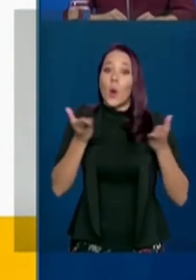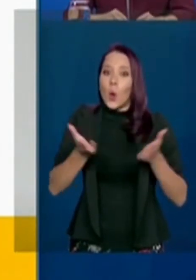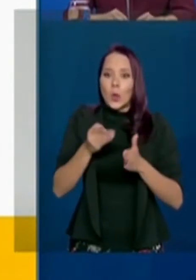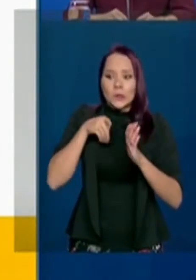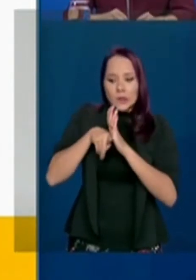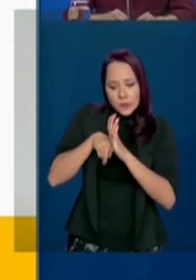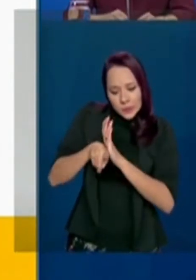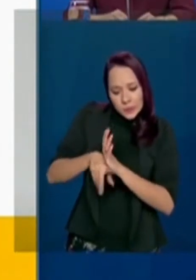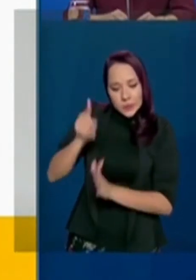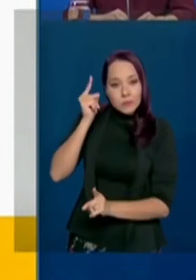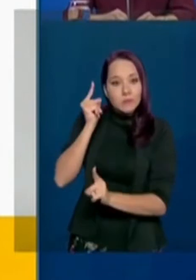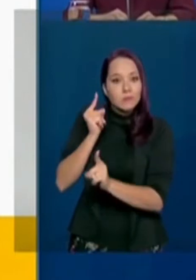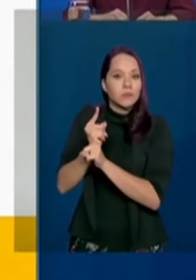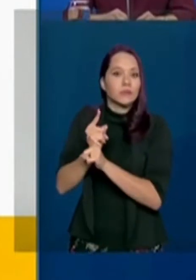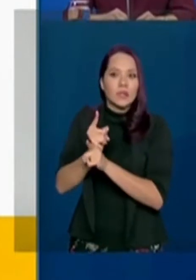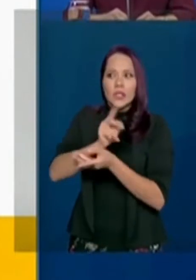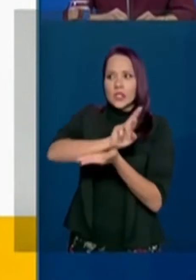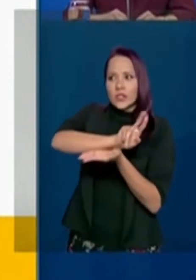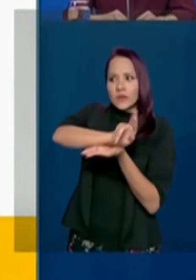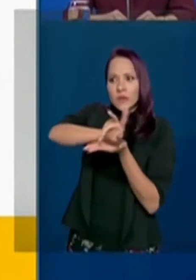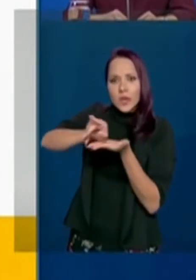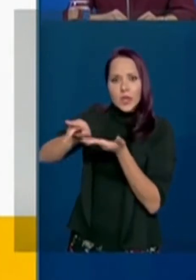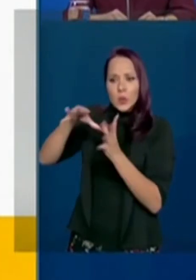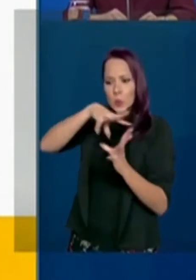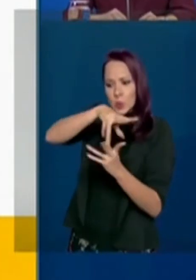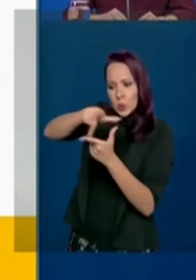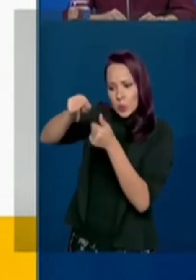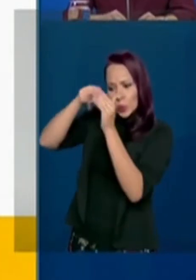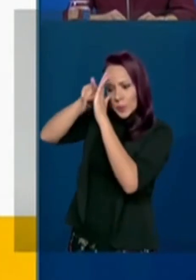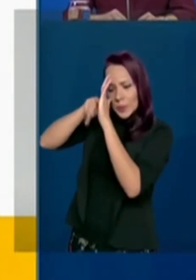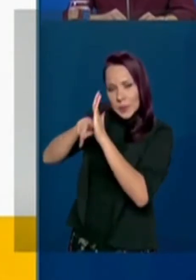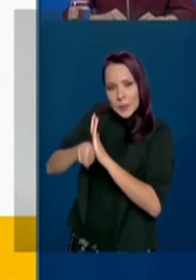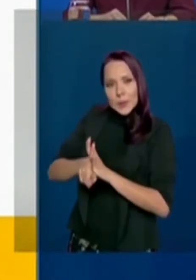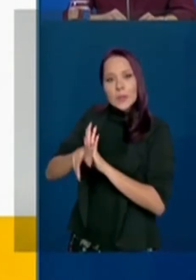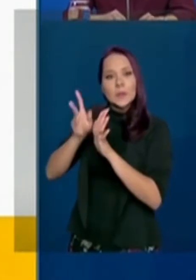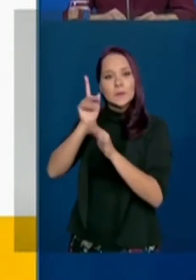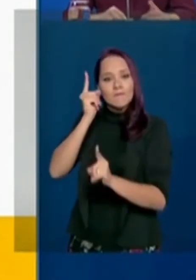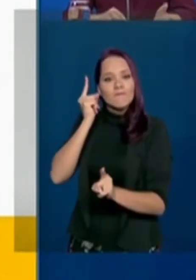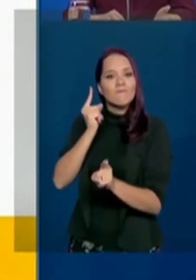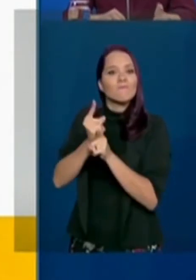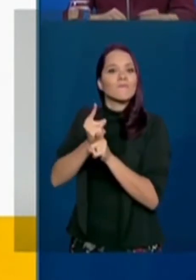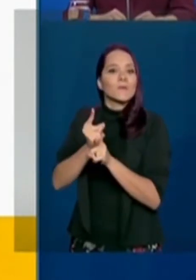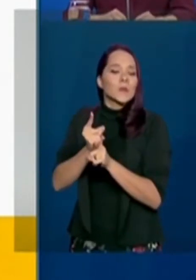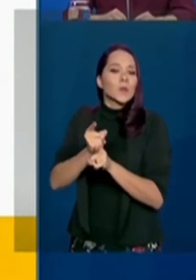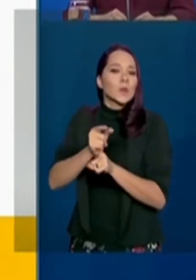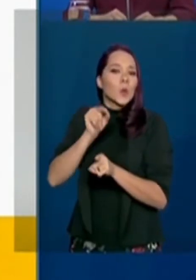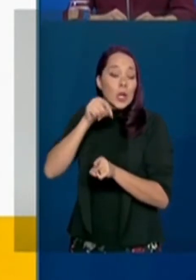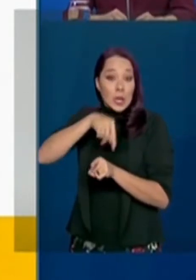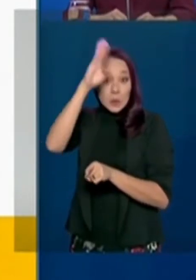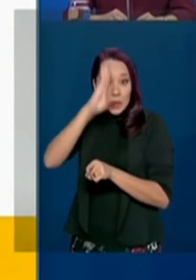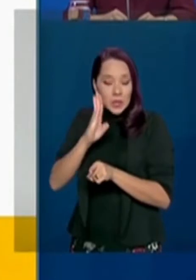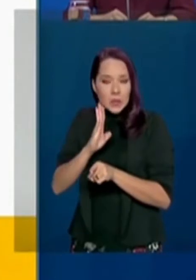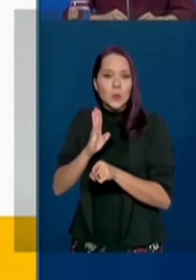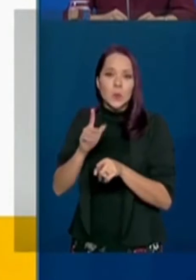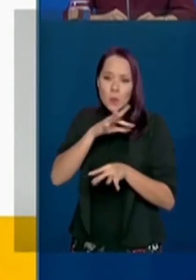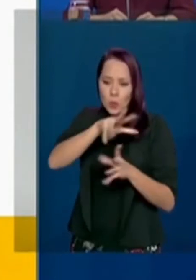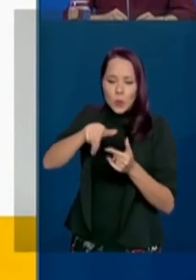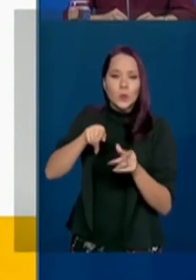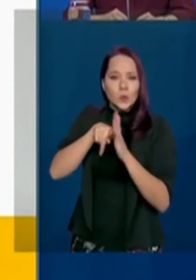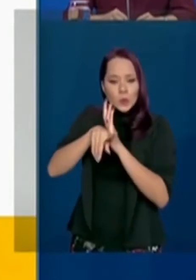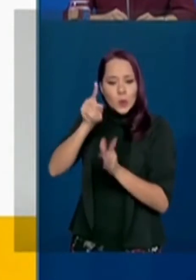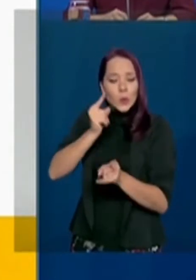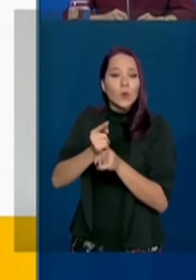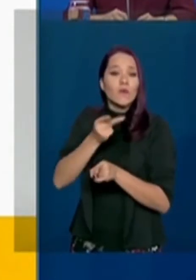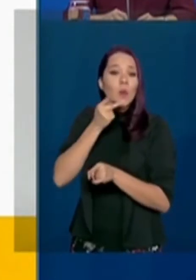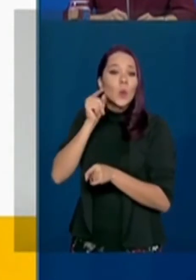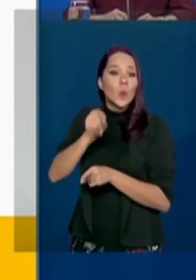constatação por diversos serviços mundiais e sociedades médicas de pediatria, não só do Brasil como do mundo, dando